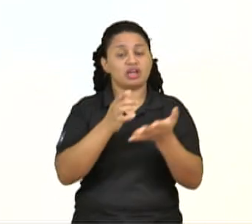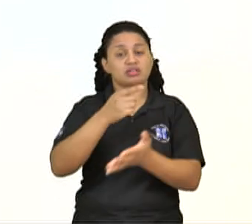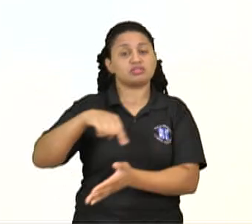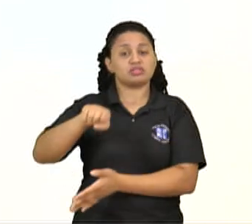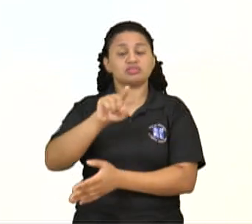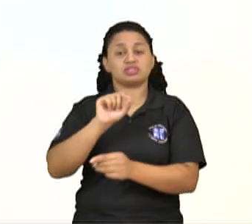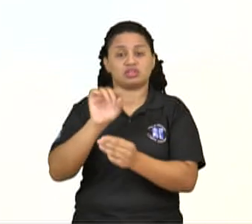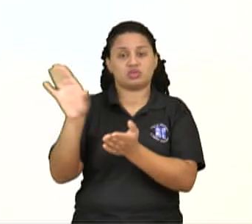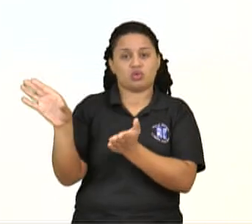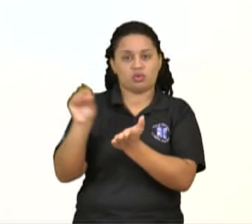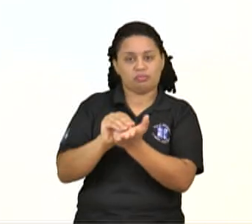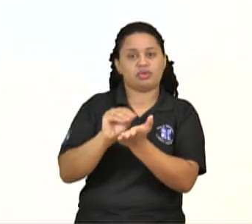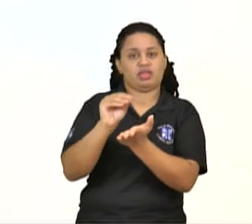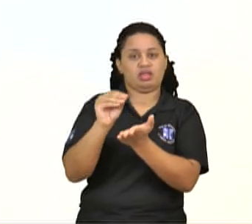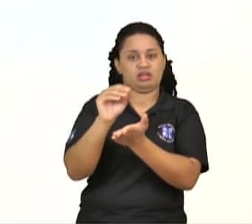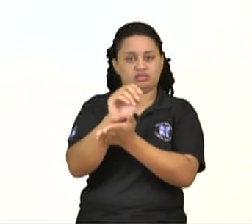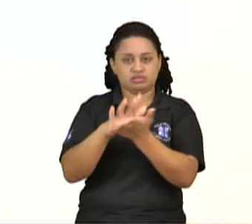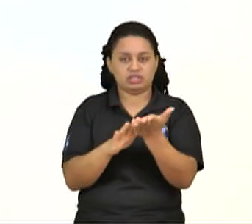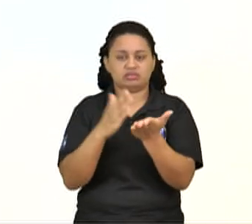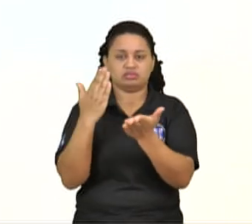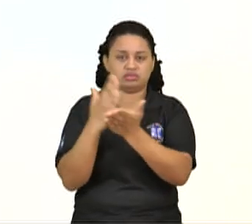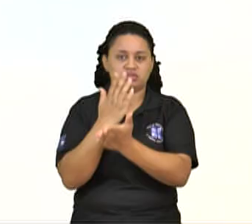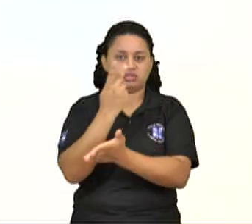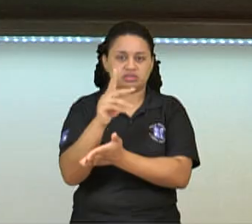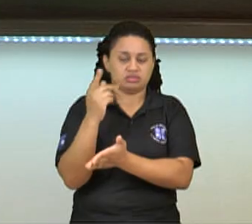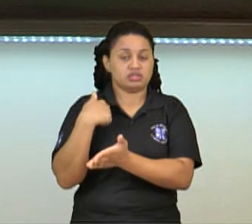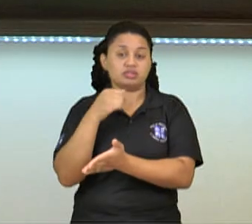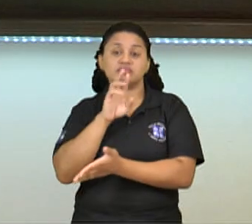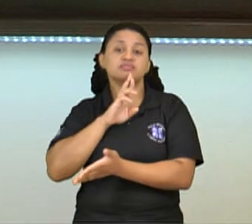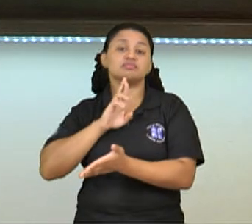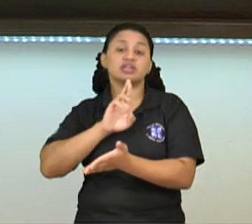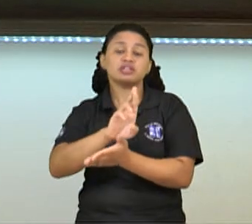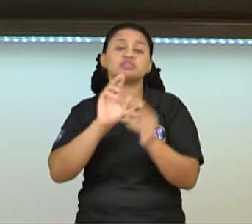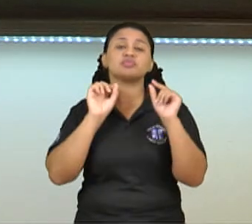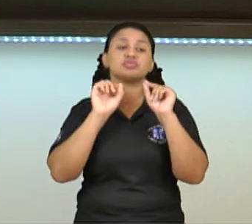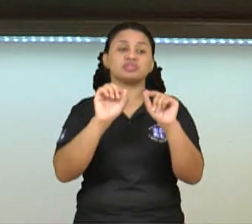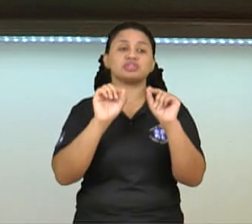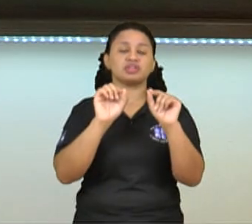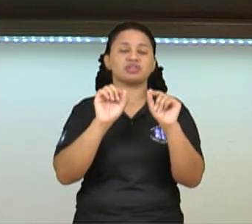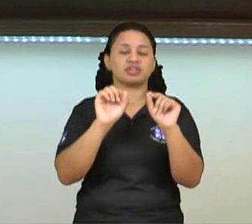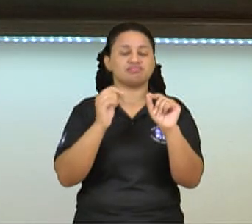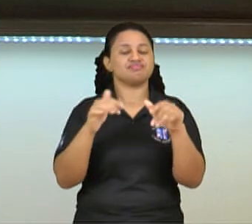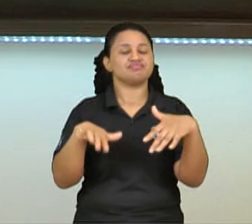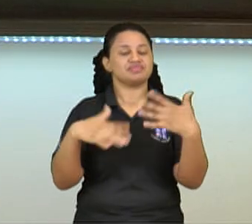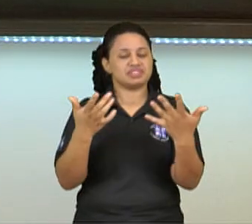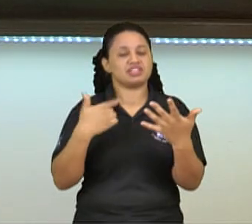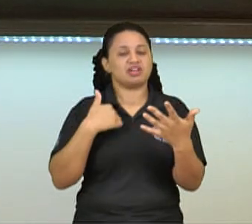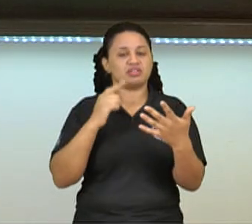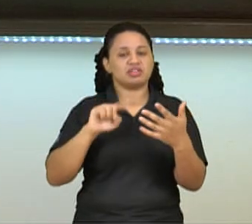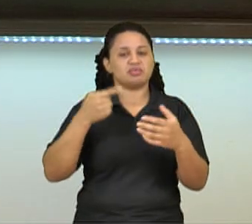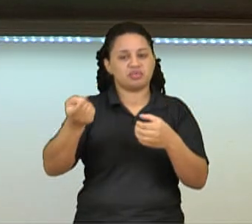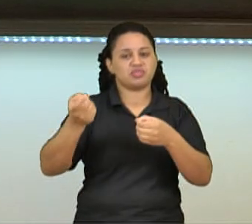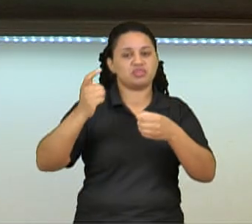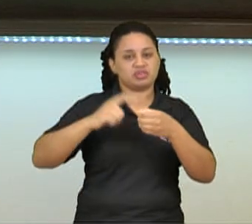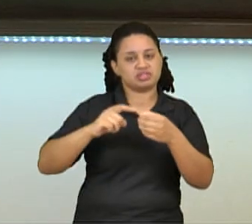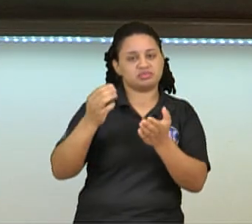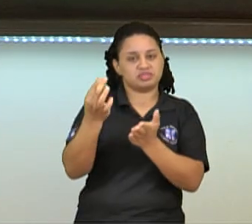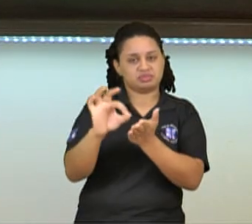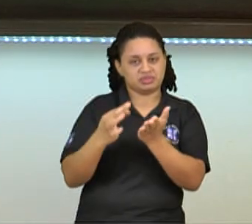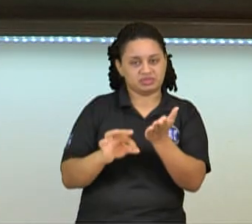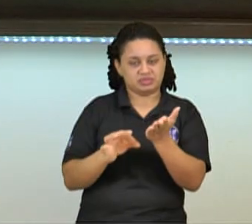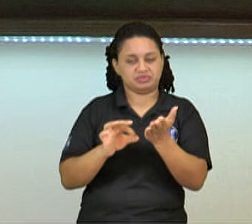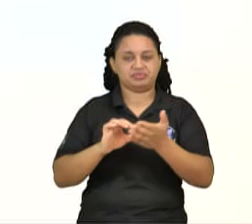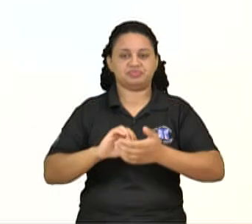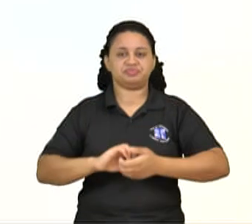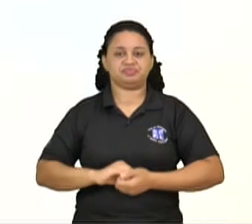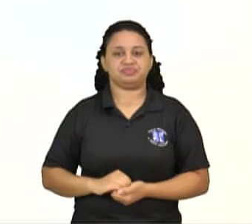vocês copiem no caderno de vocês para responder essa atividade. Vamos lá? Então, daqui a alguns minutos a gente já volta para ver qual é a